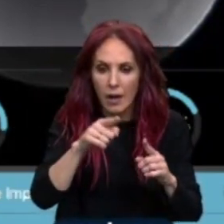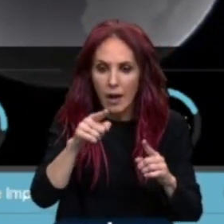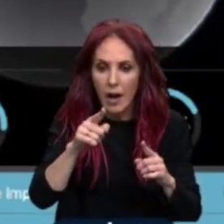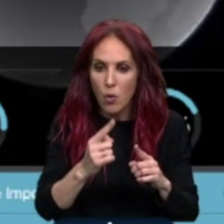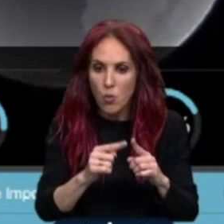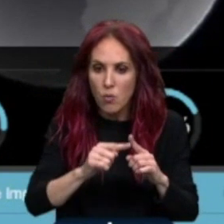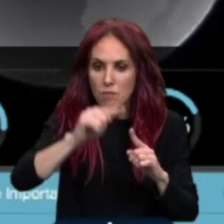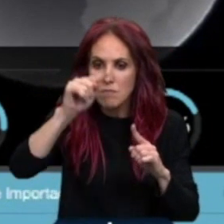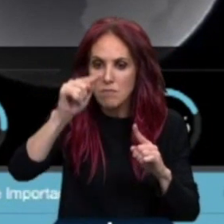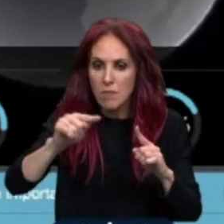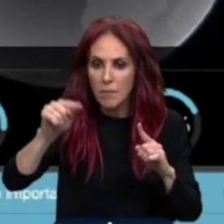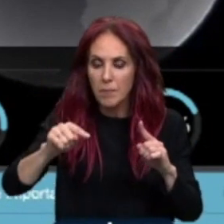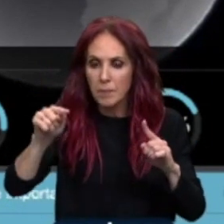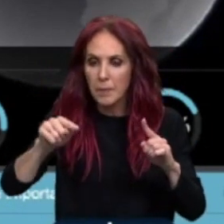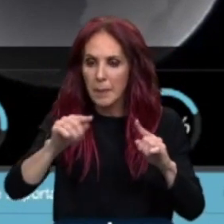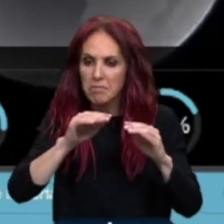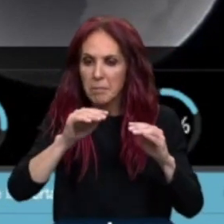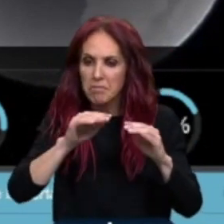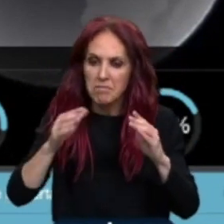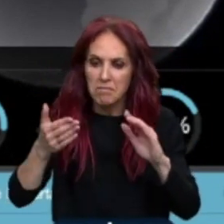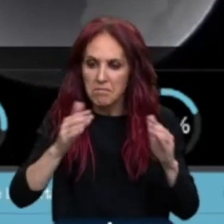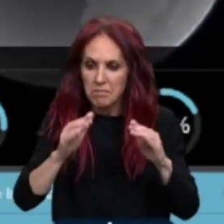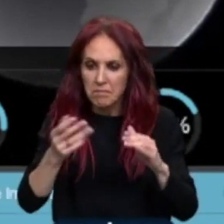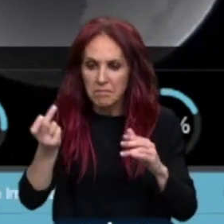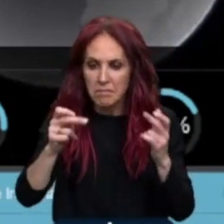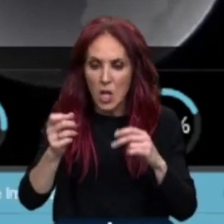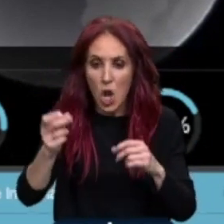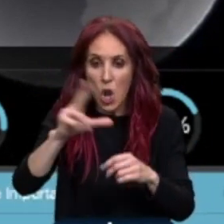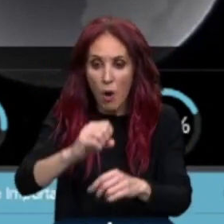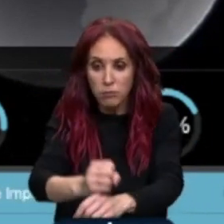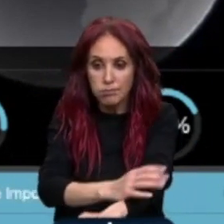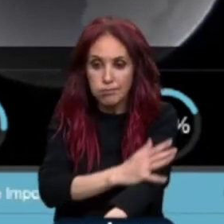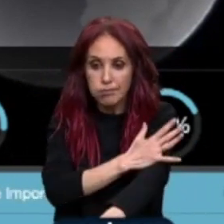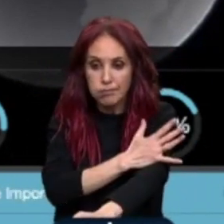linha média, percebíamos que o aparecimento dos novos casos